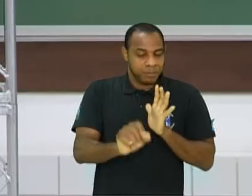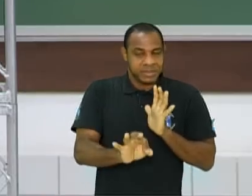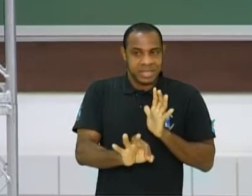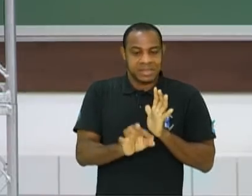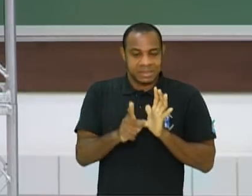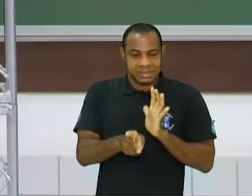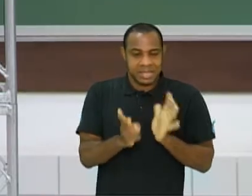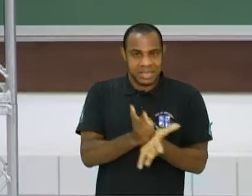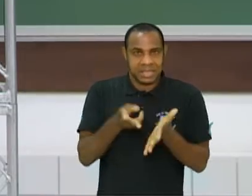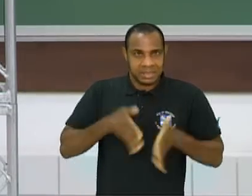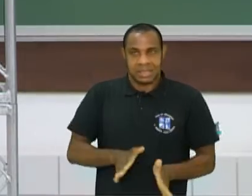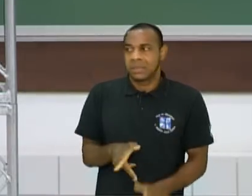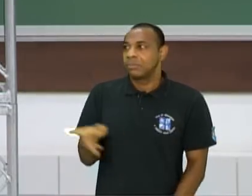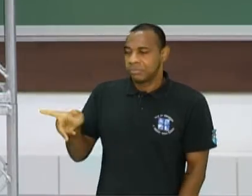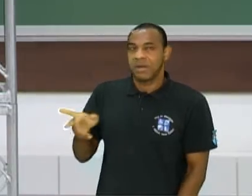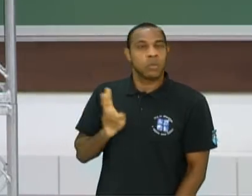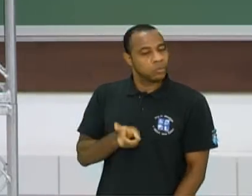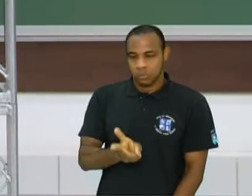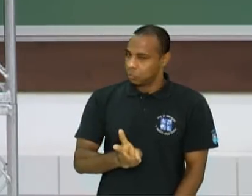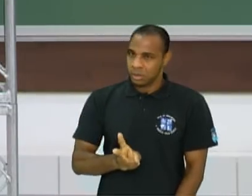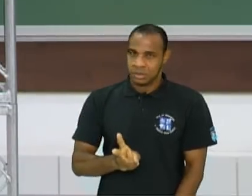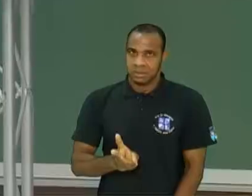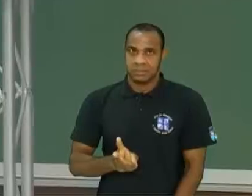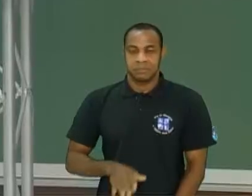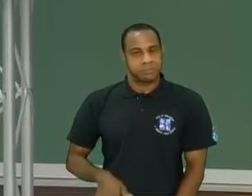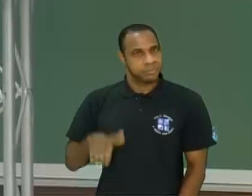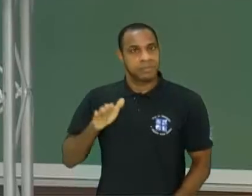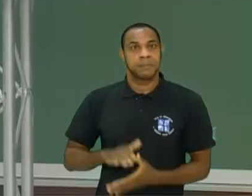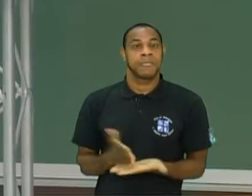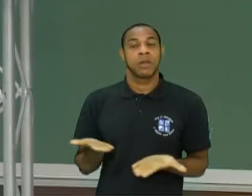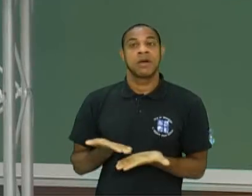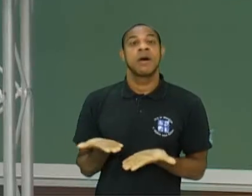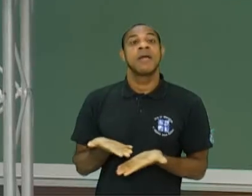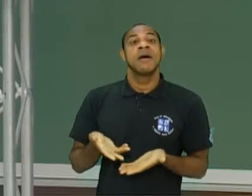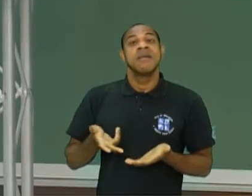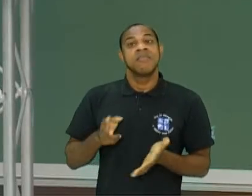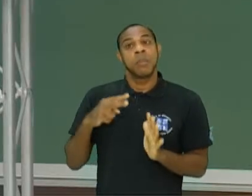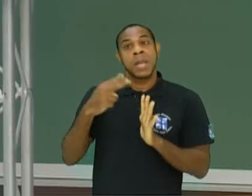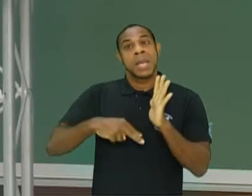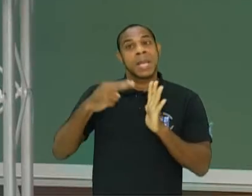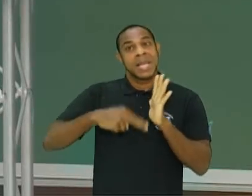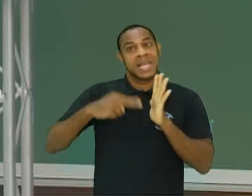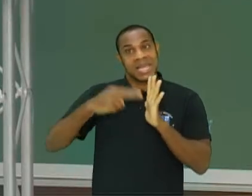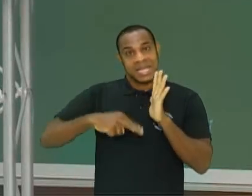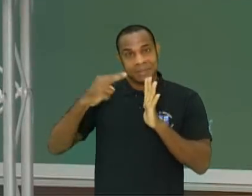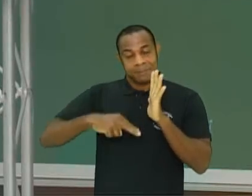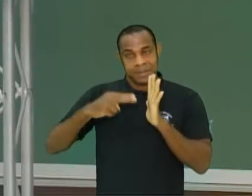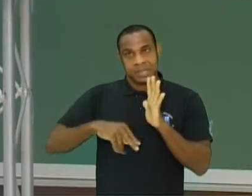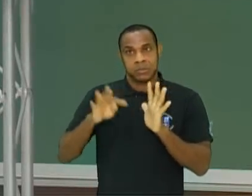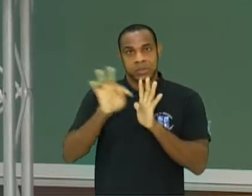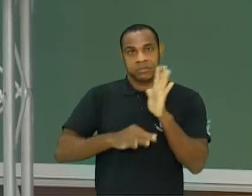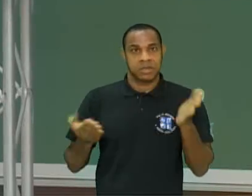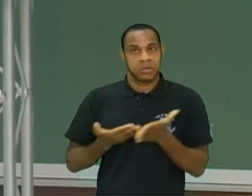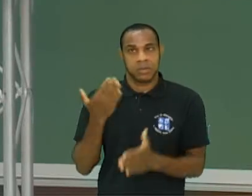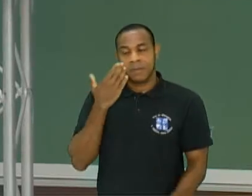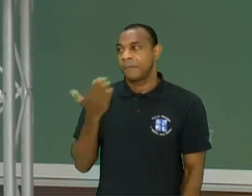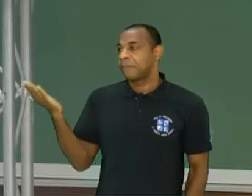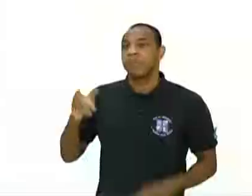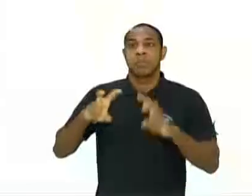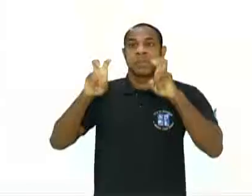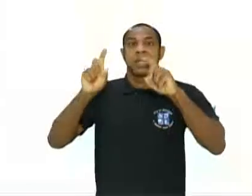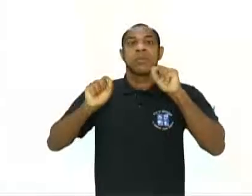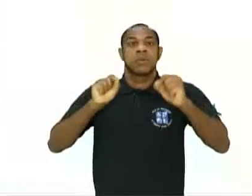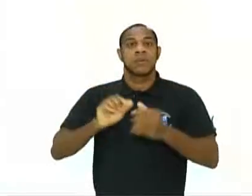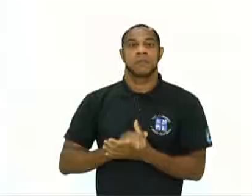ela for. Nós vamos ler um texto agora que fala justamente sobre diversidade cultural. O título do texto